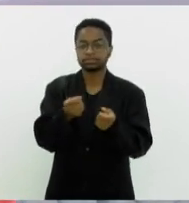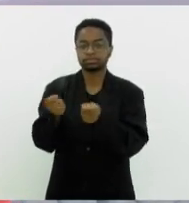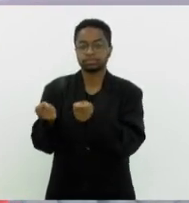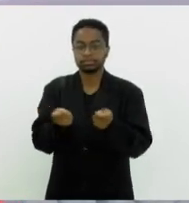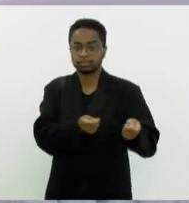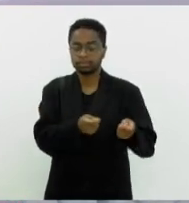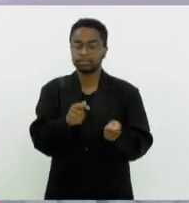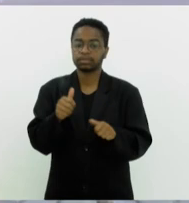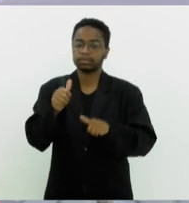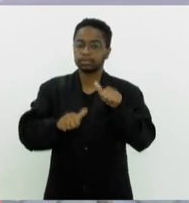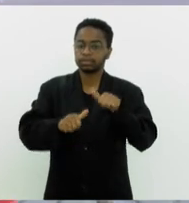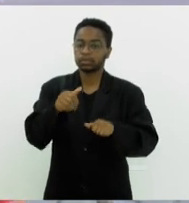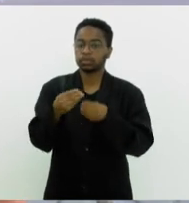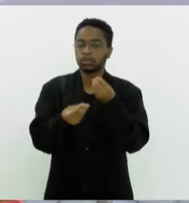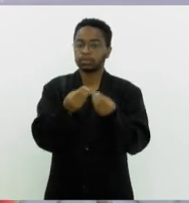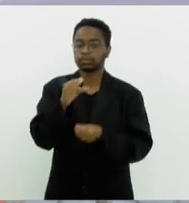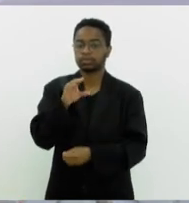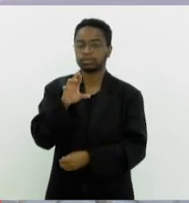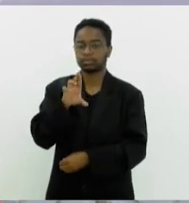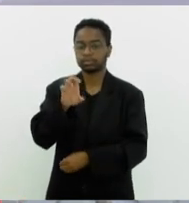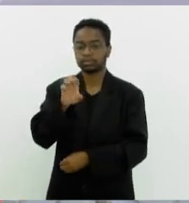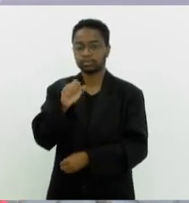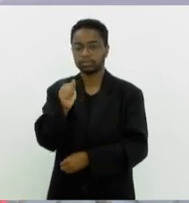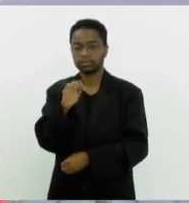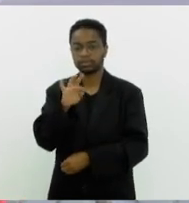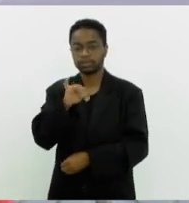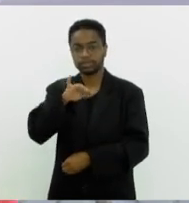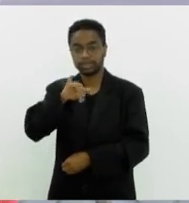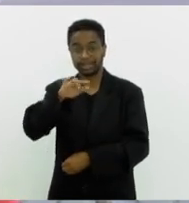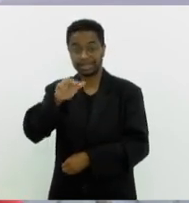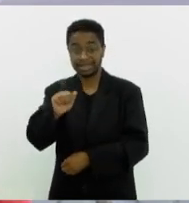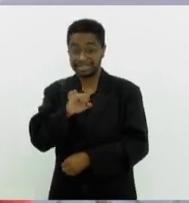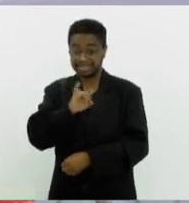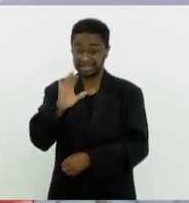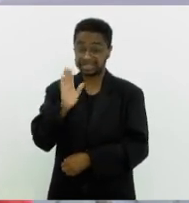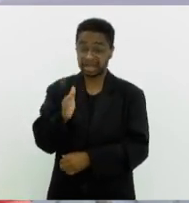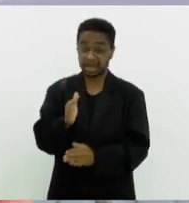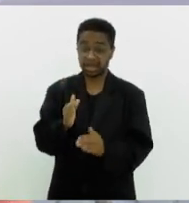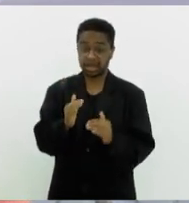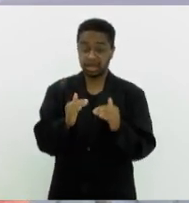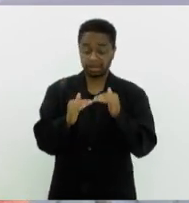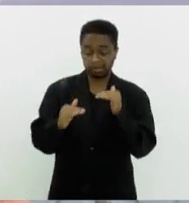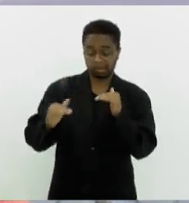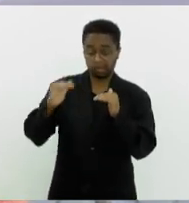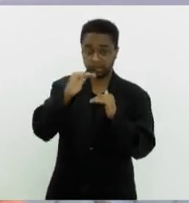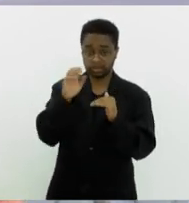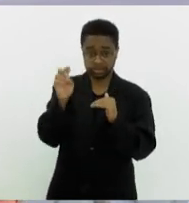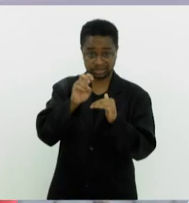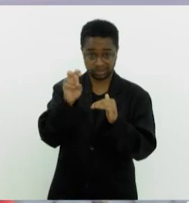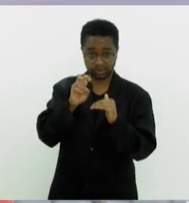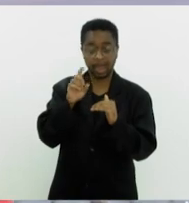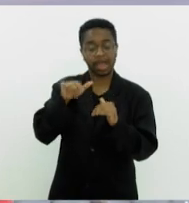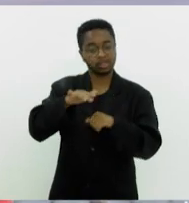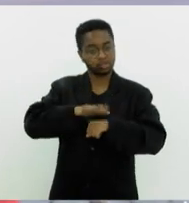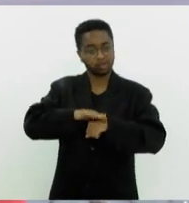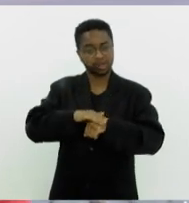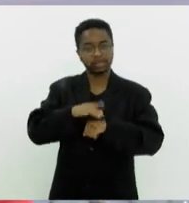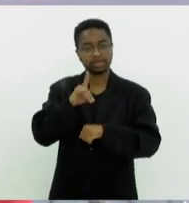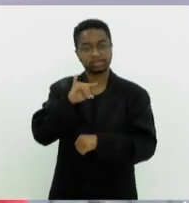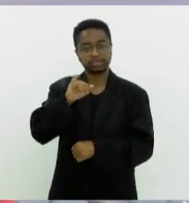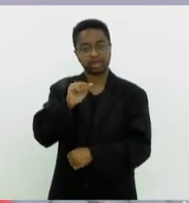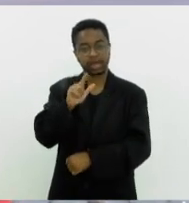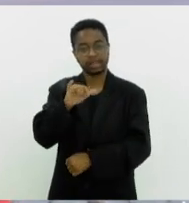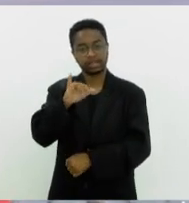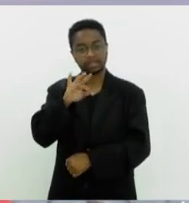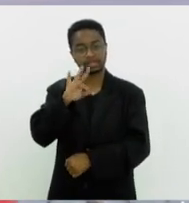verificando qual a evolução dela. Quando já chega no estágio 5, que é doença renal crônica dialítica, aí a gente